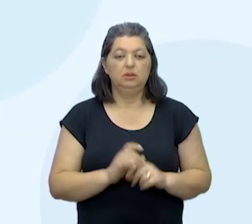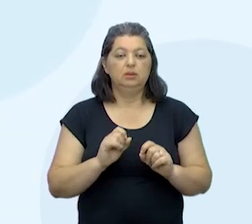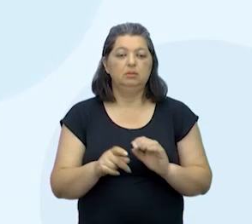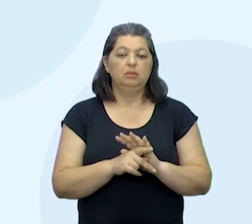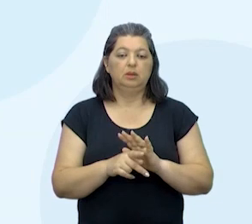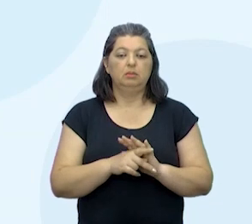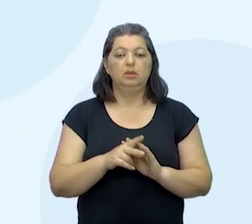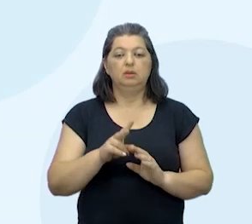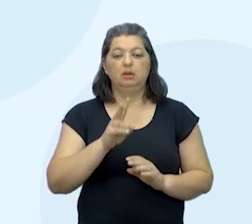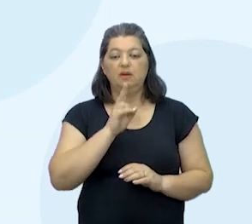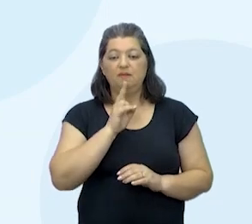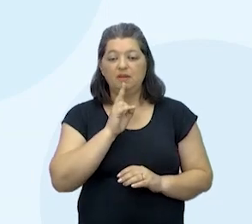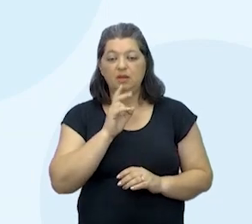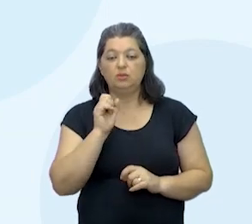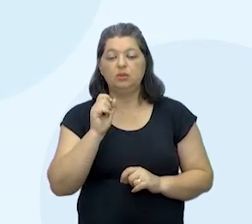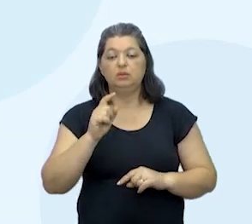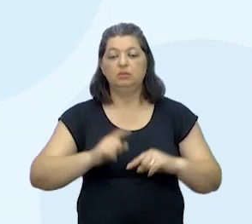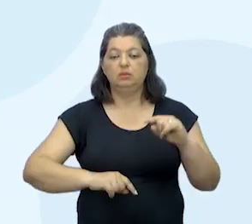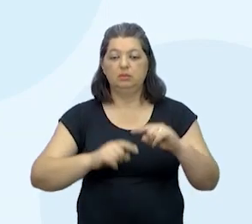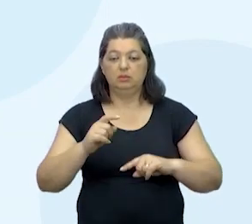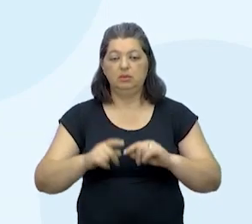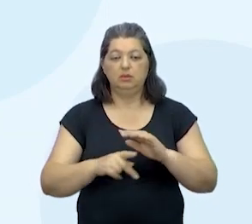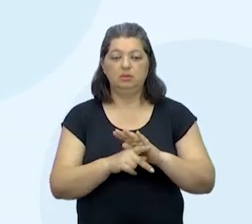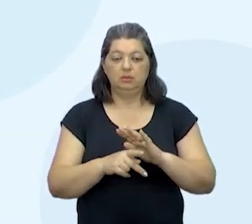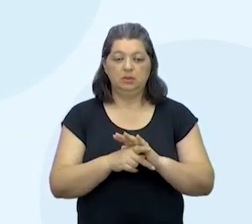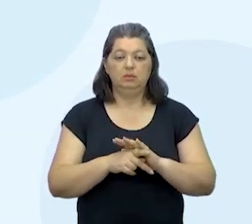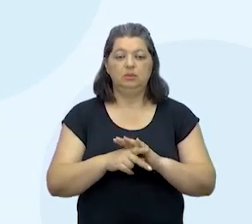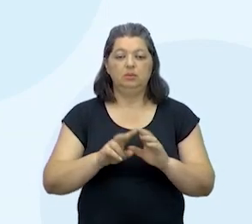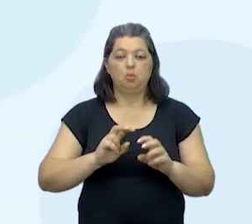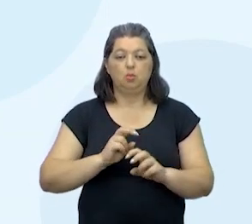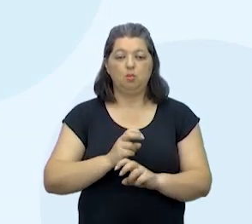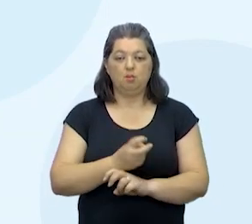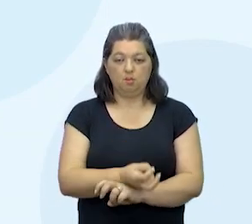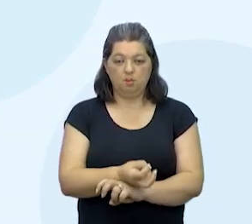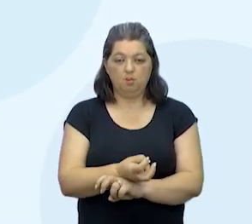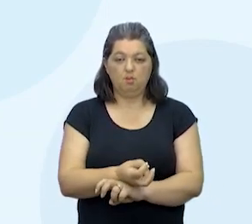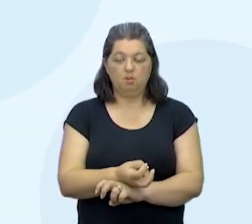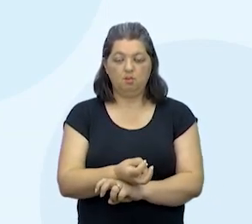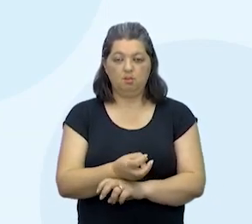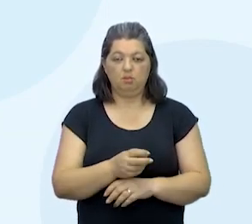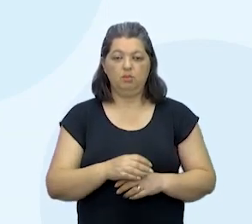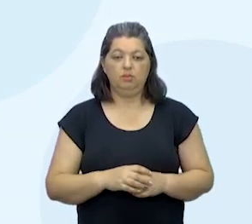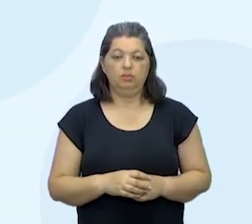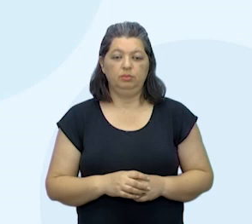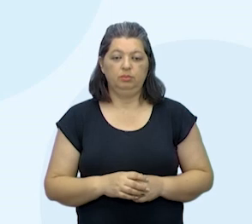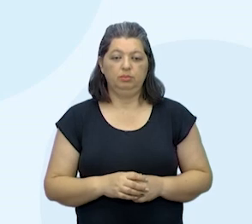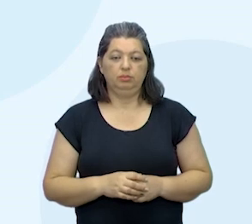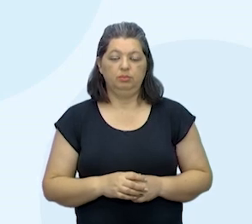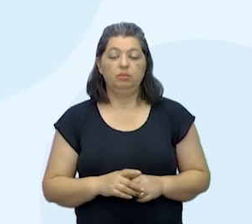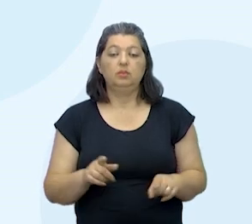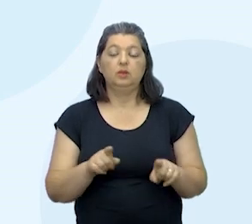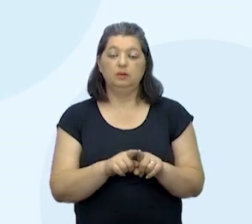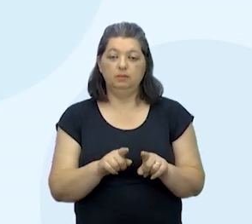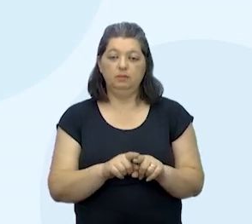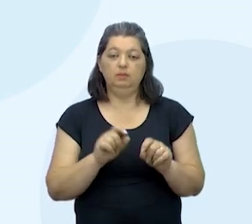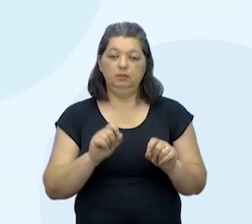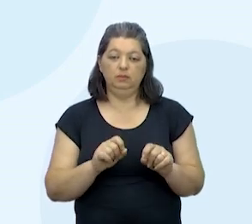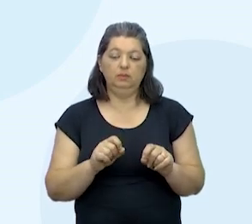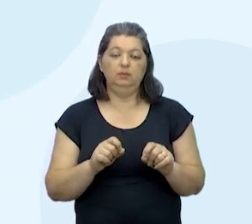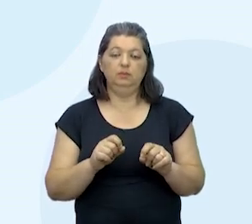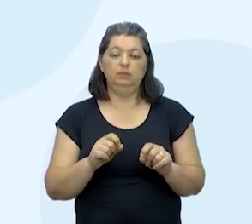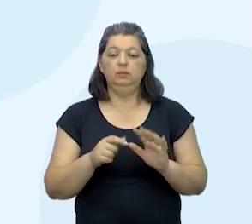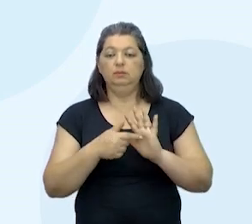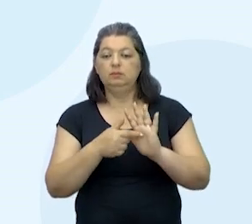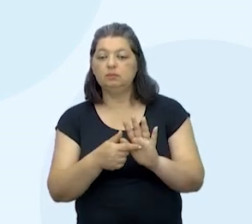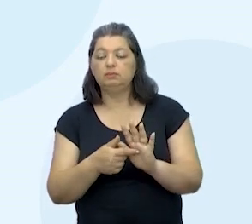de matéria-prima proveniente de fontes fósseis, tá? E que passaram a ser